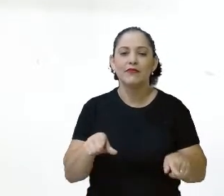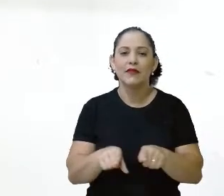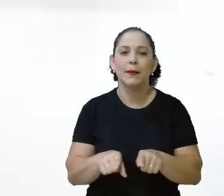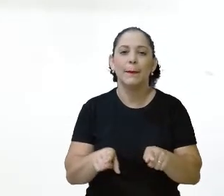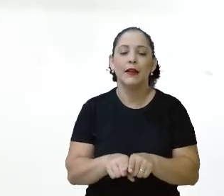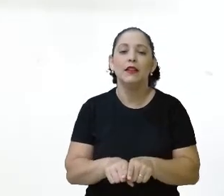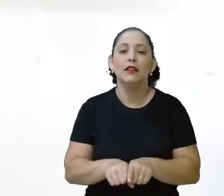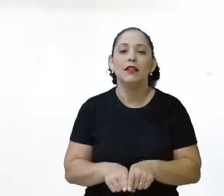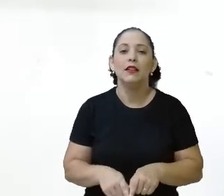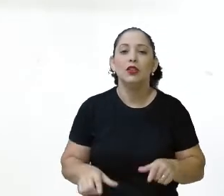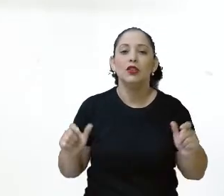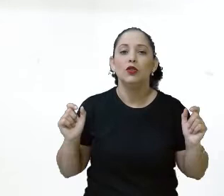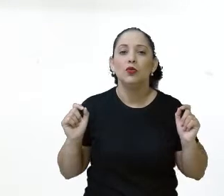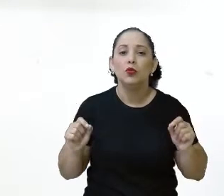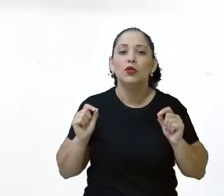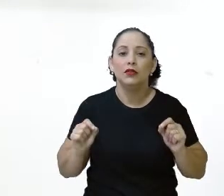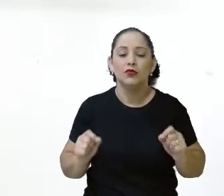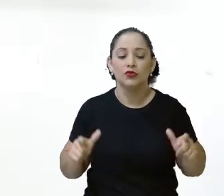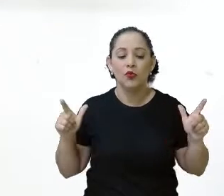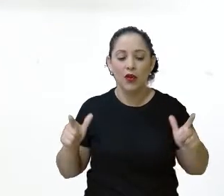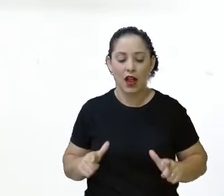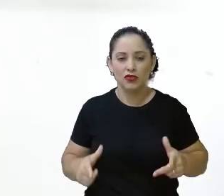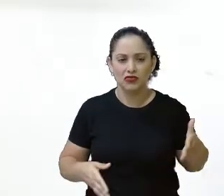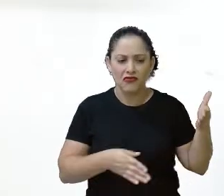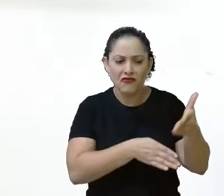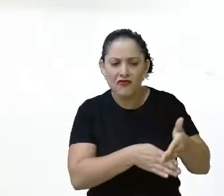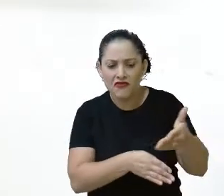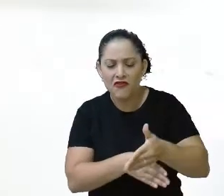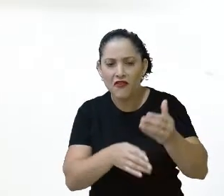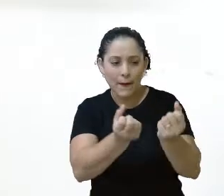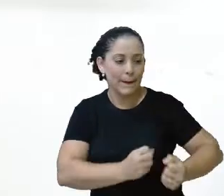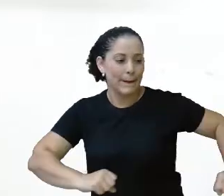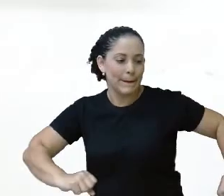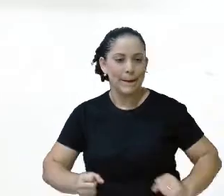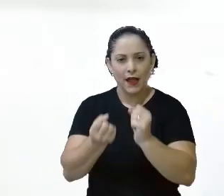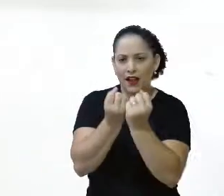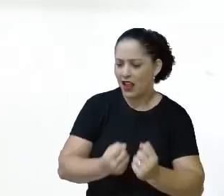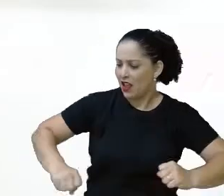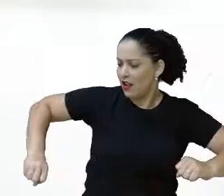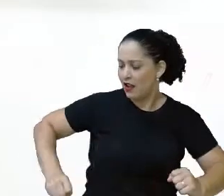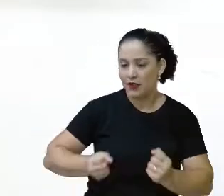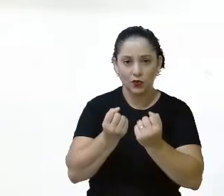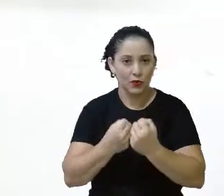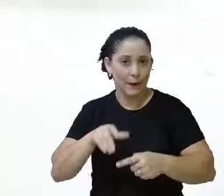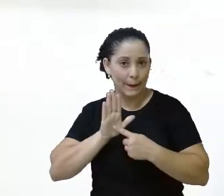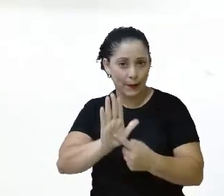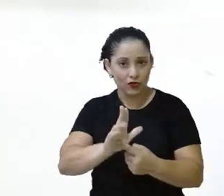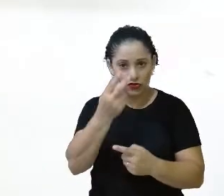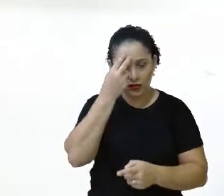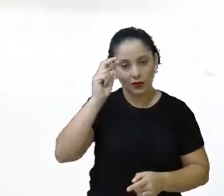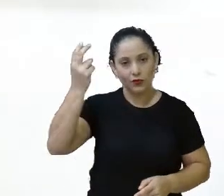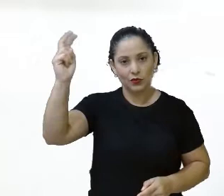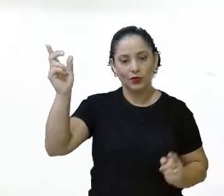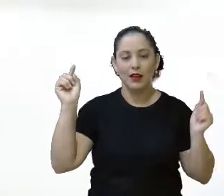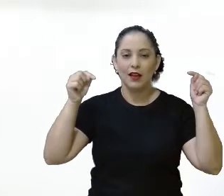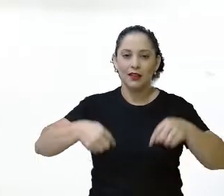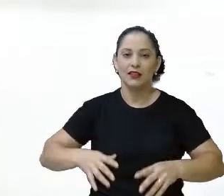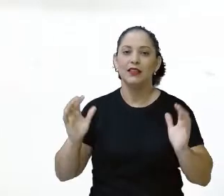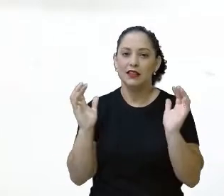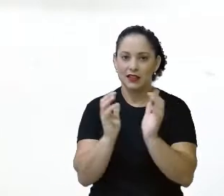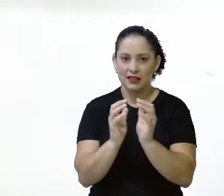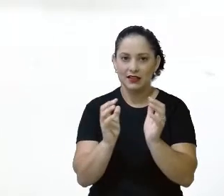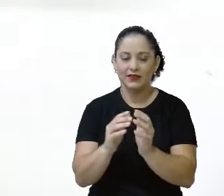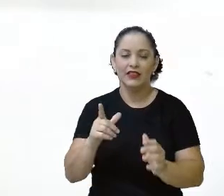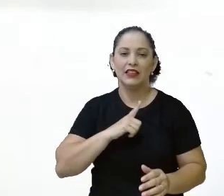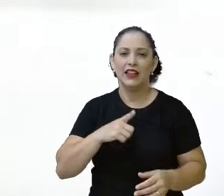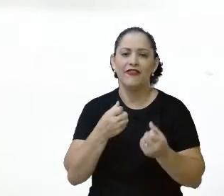onde tem as apresentações de maracatu e que os maracatus, eles manifestam lá a sua cultura. Então, aqui em Recife nós temos